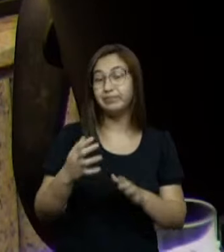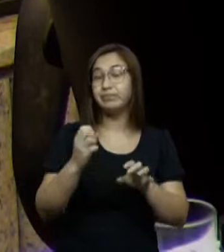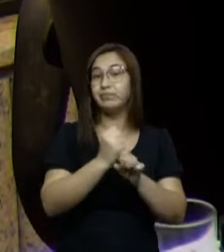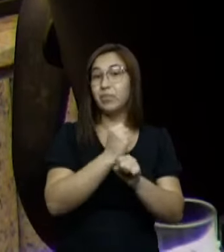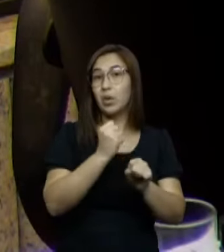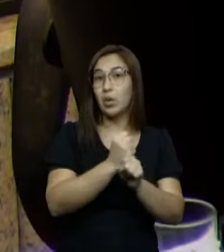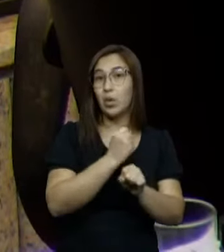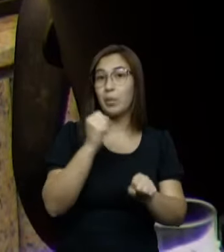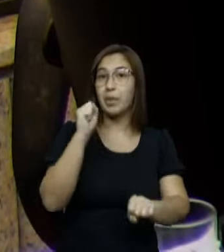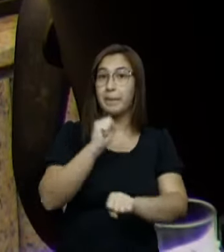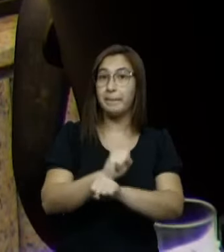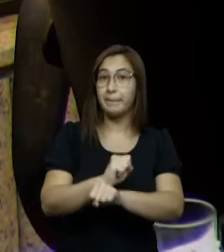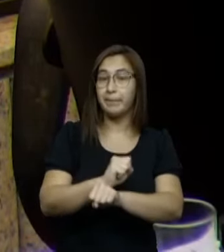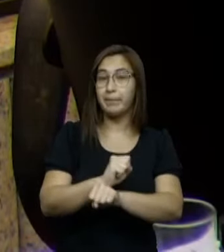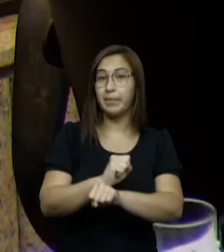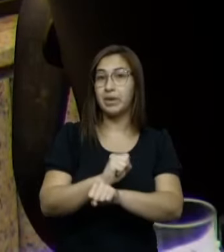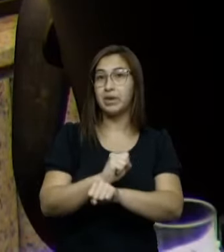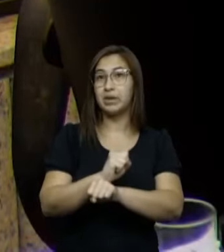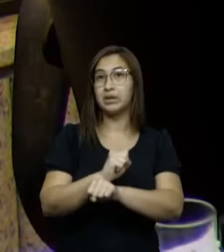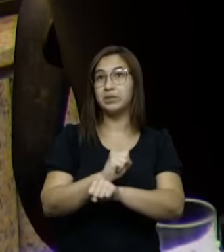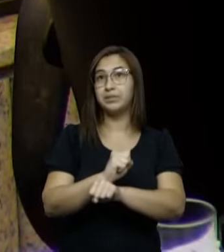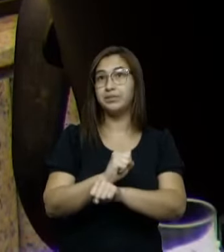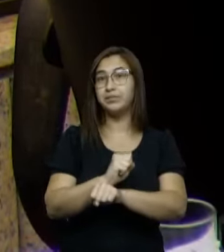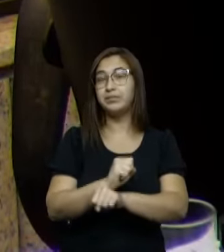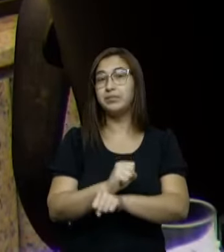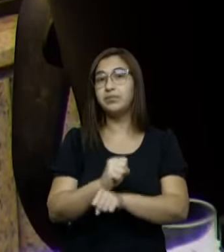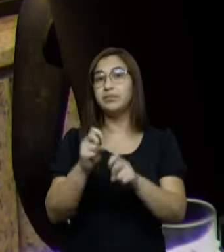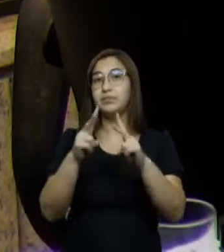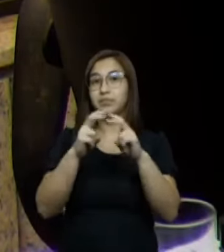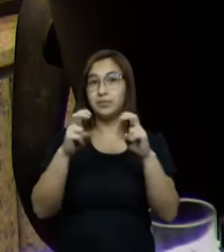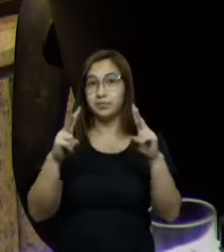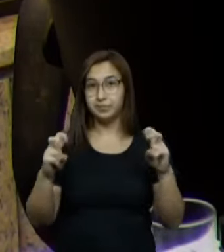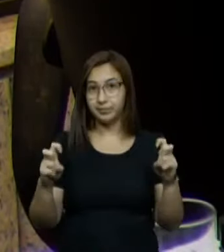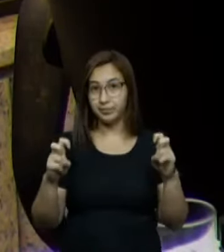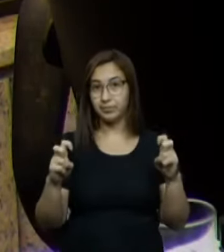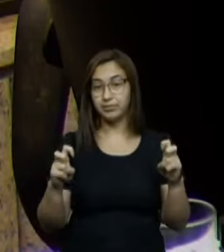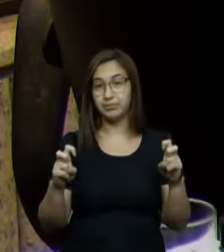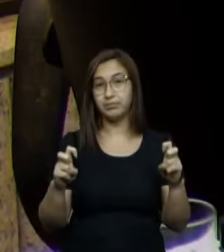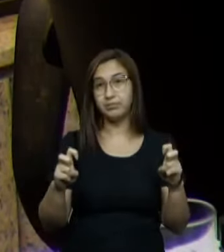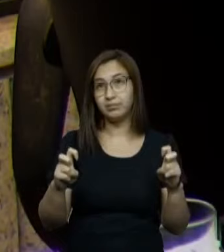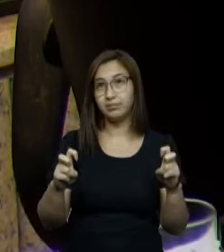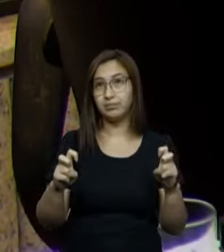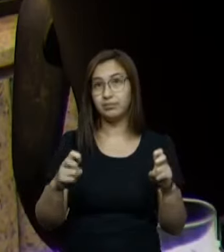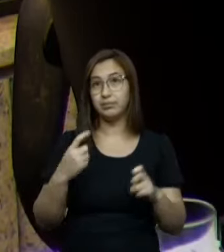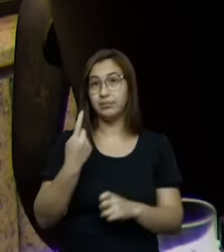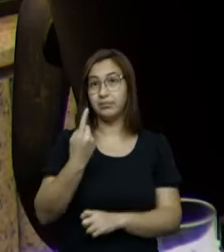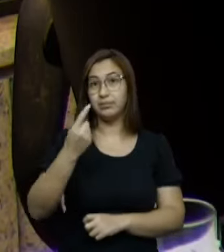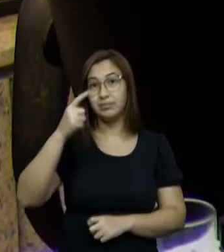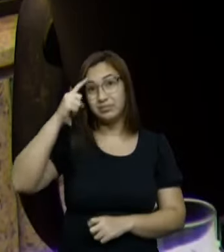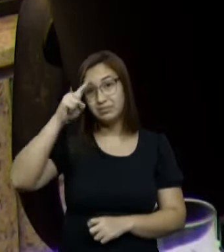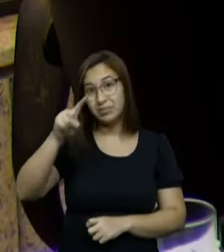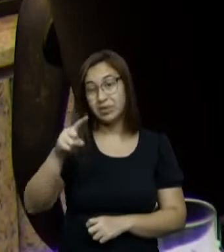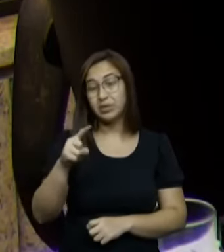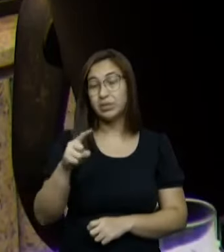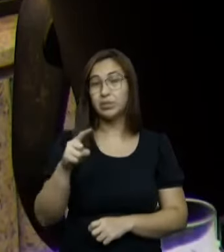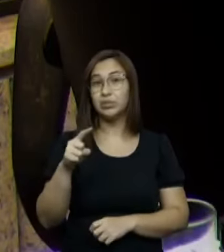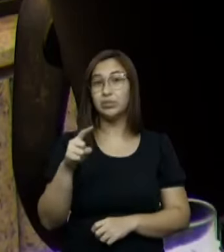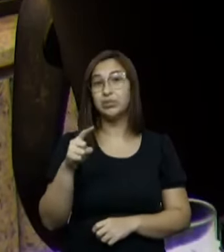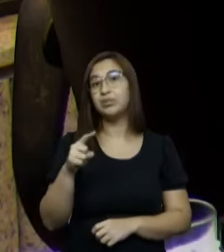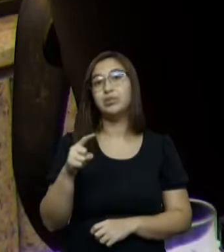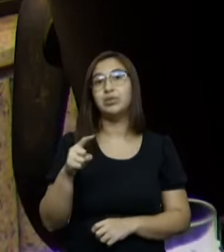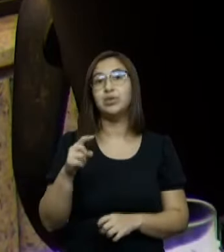ficaram paralisadas no coração da cidade de Florianópolis, por 1.000 dias, hoje, estão